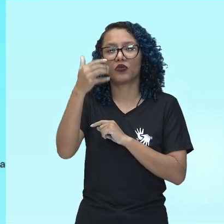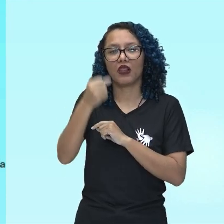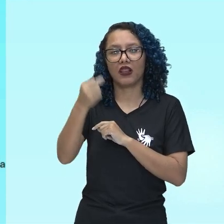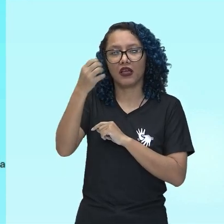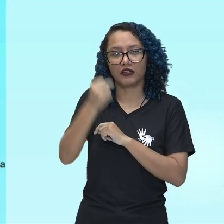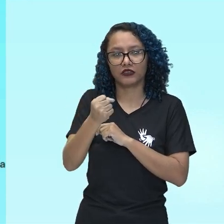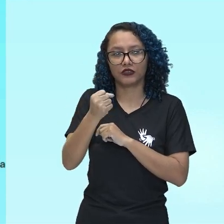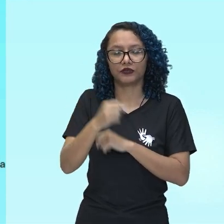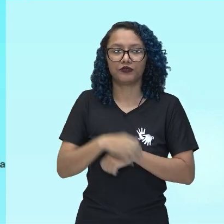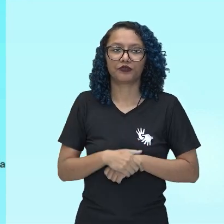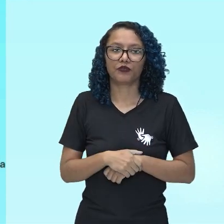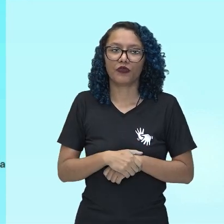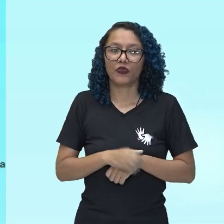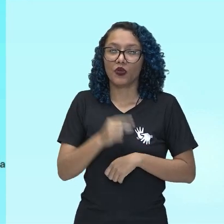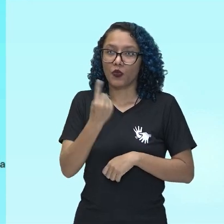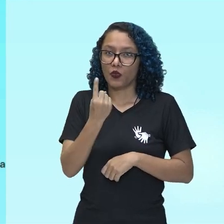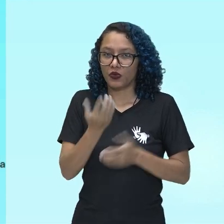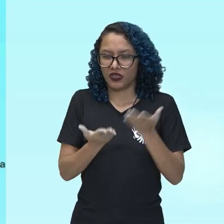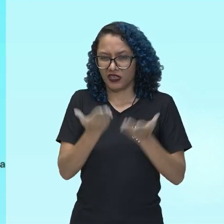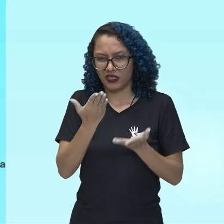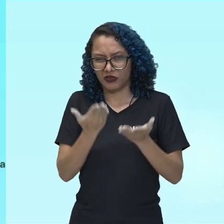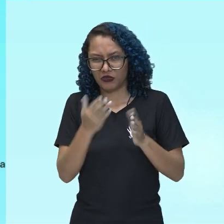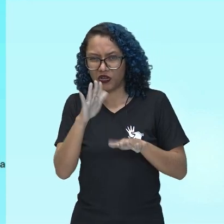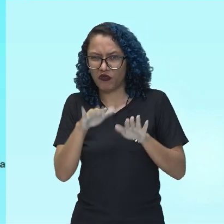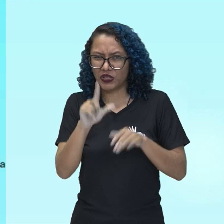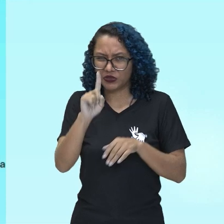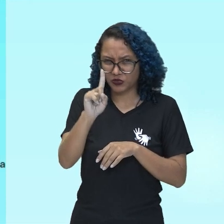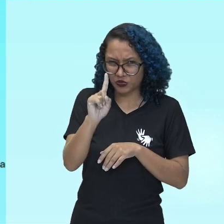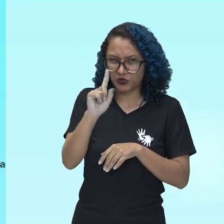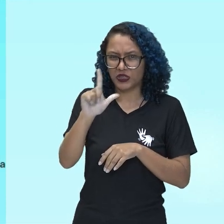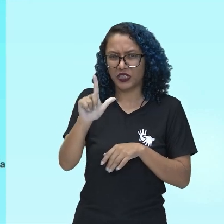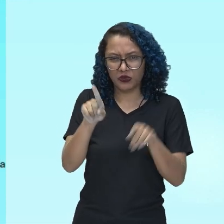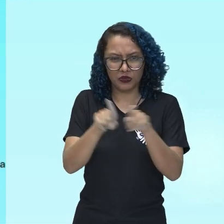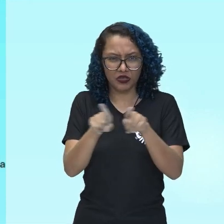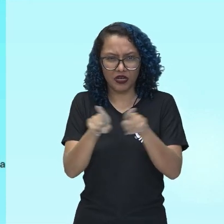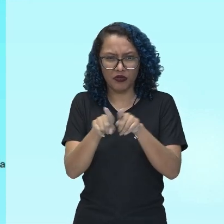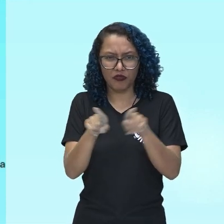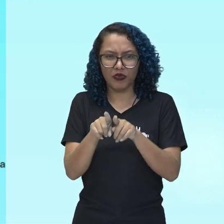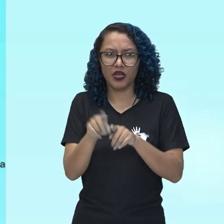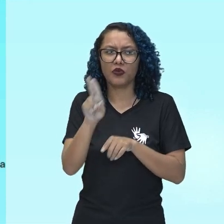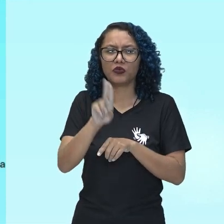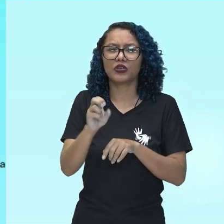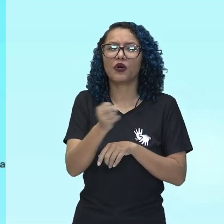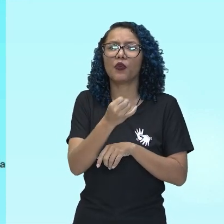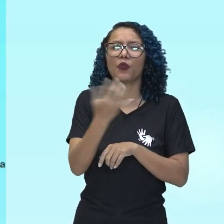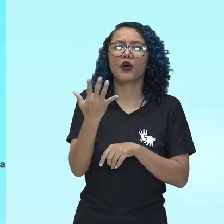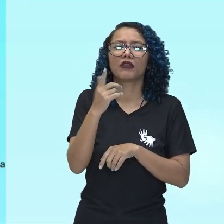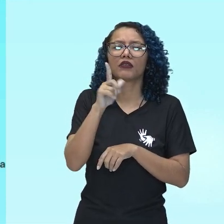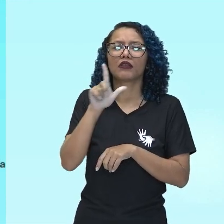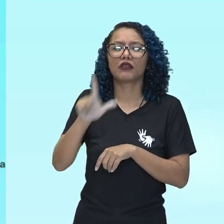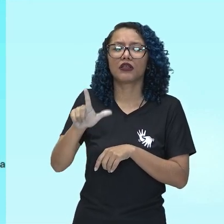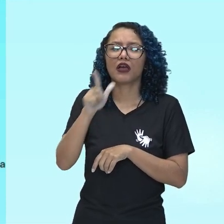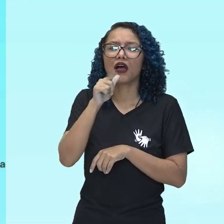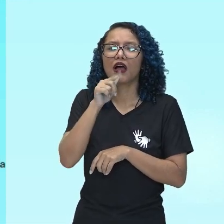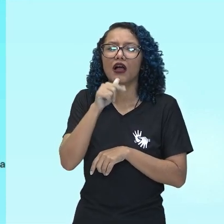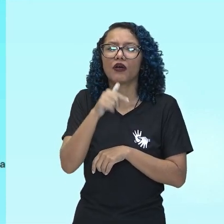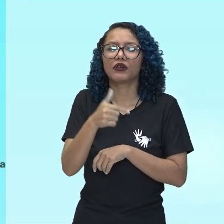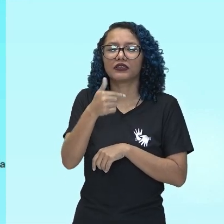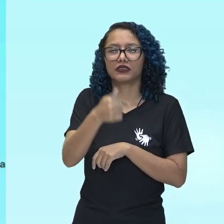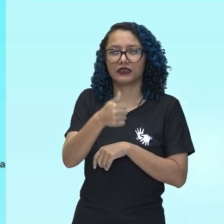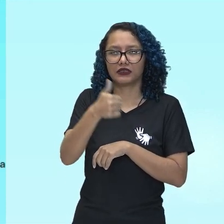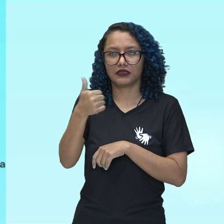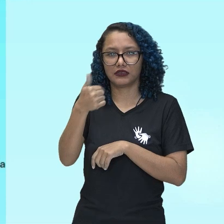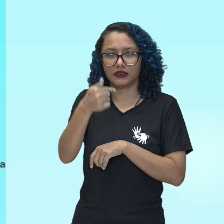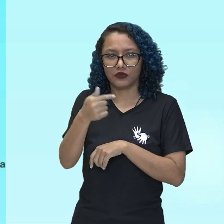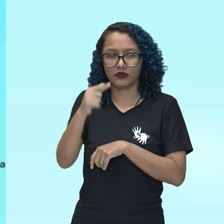1 quilo aqui, mas deve ser 1 litro, né? Gasta exatamente 712 litros de água.